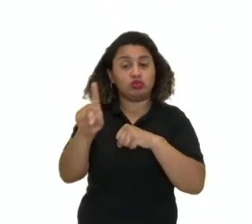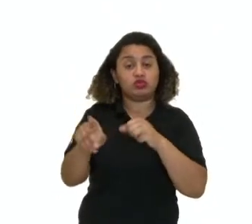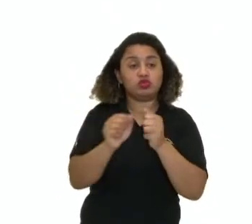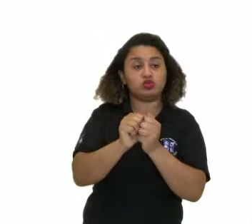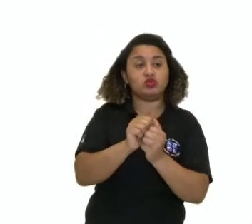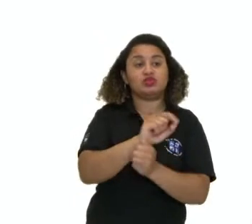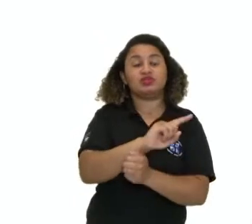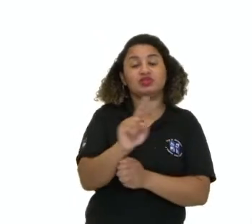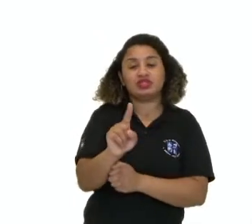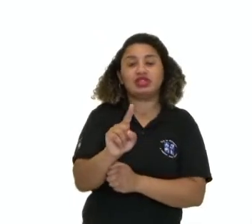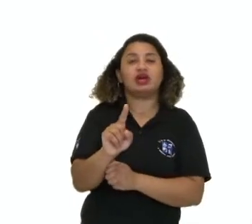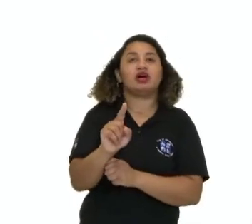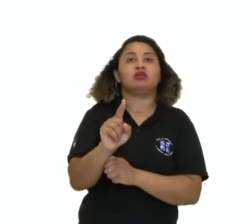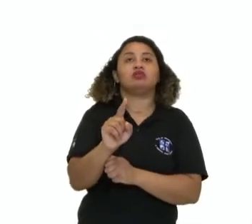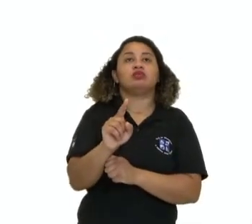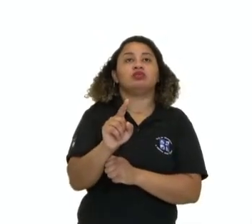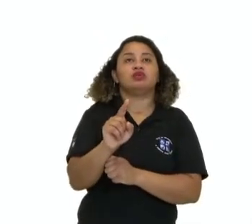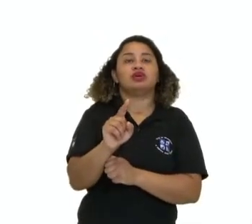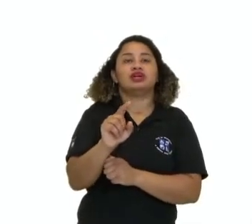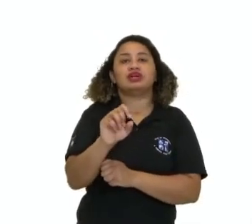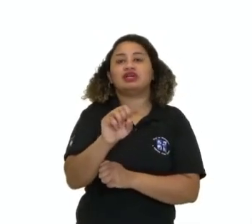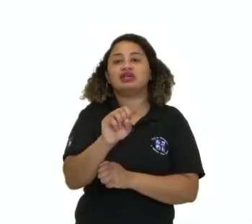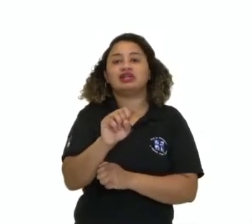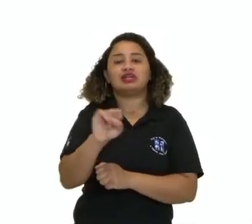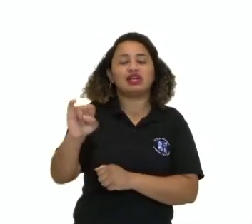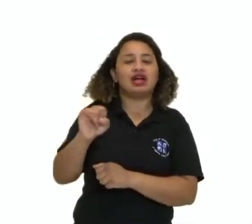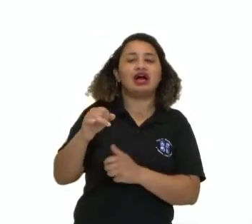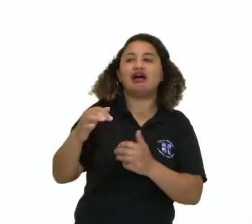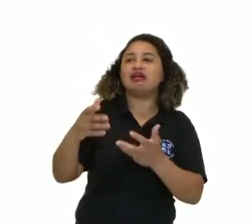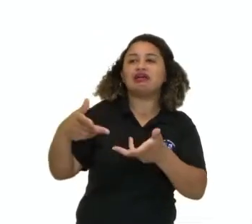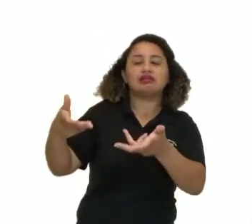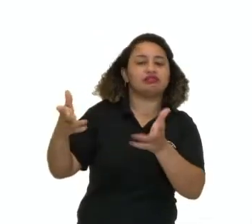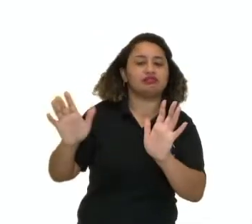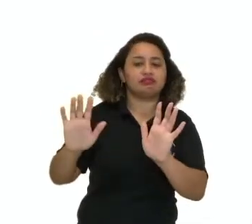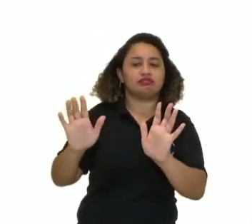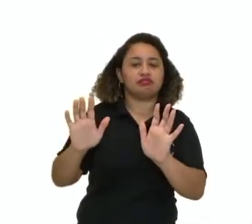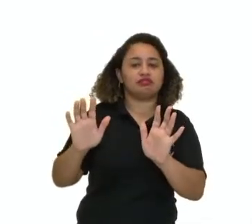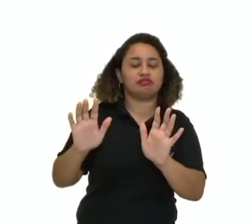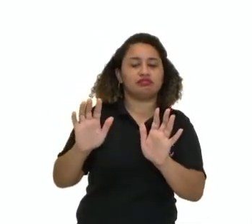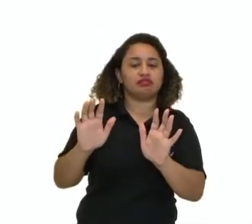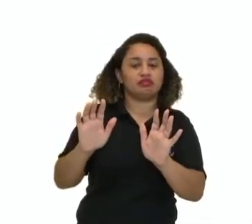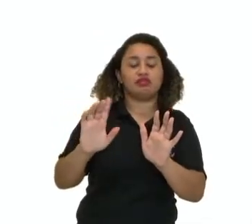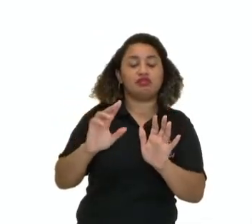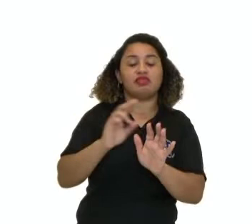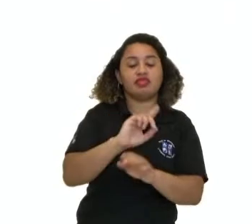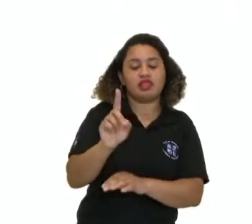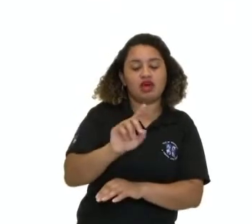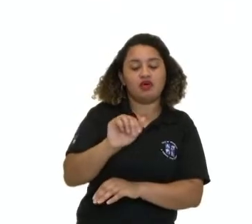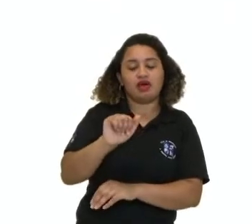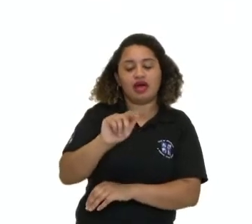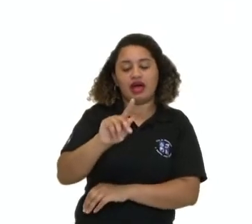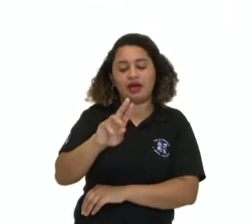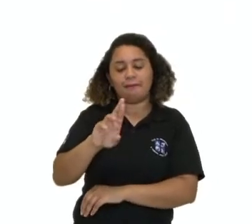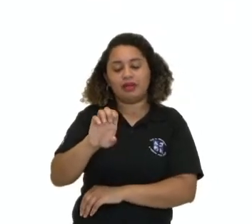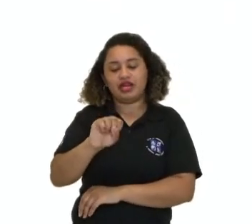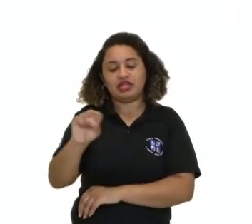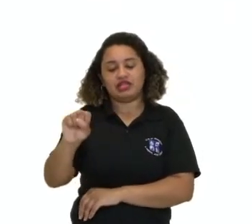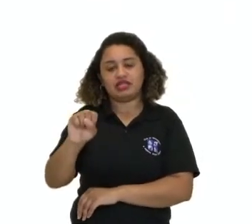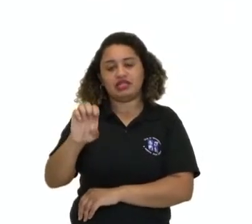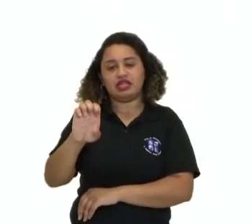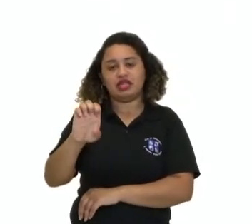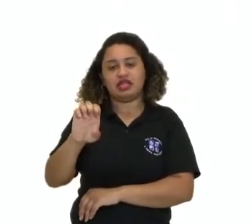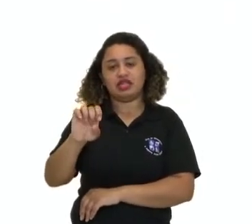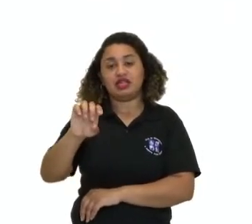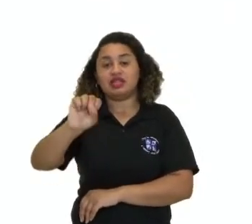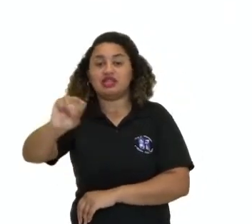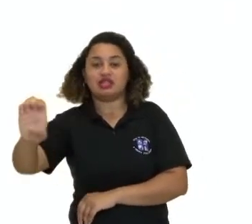é não se apresse e não eu não posso dizer não aparece Cê é não ser Apresse porque